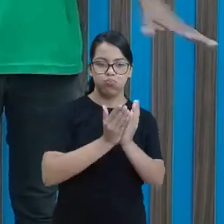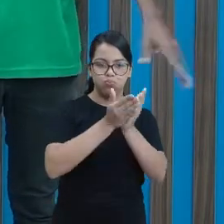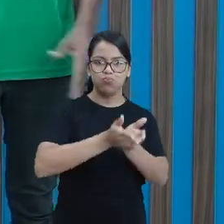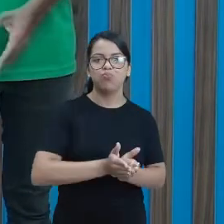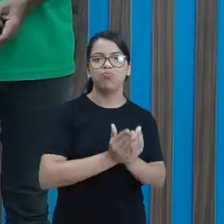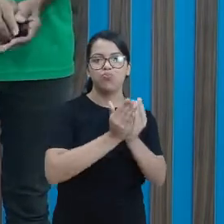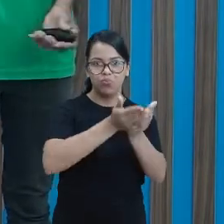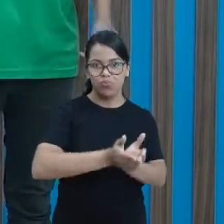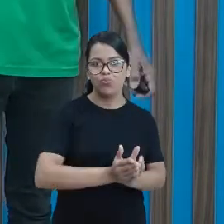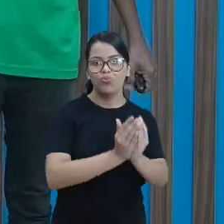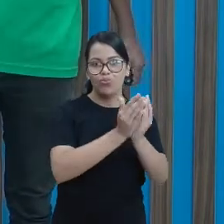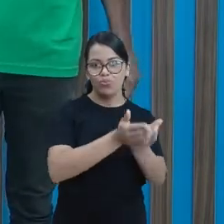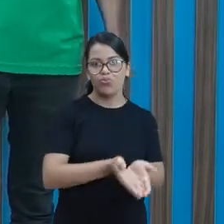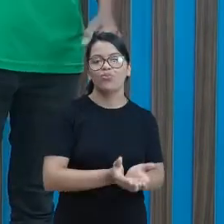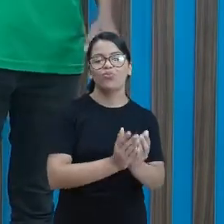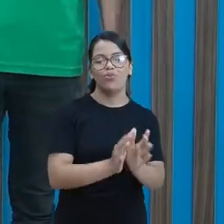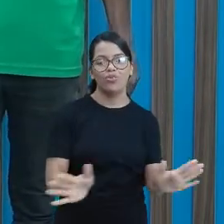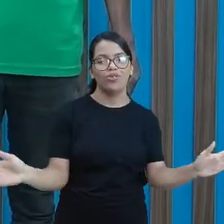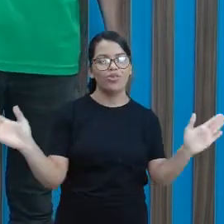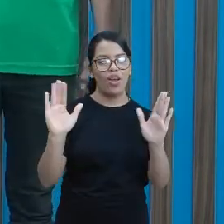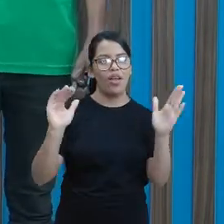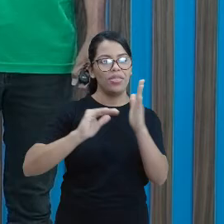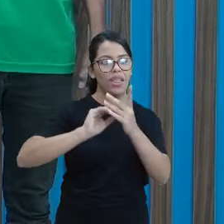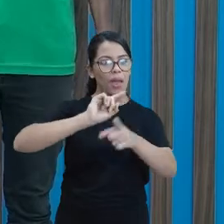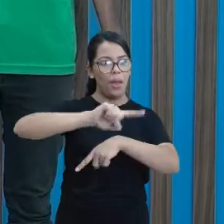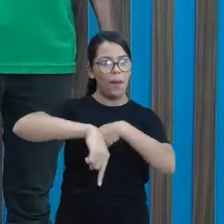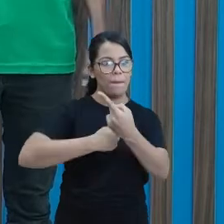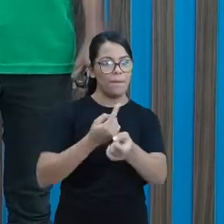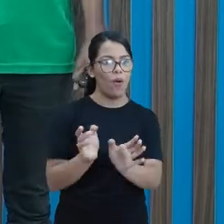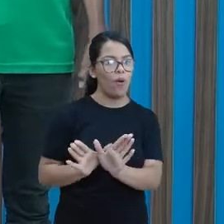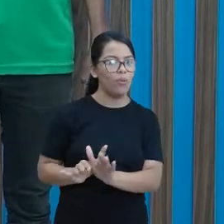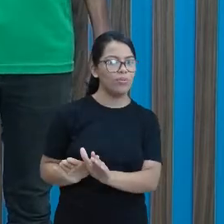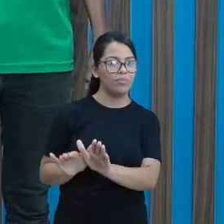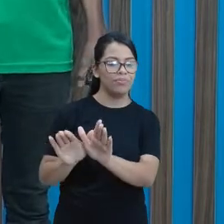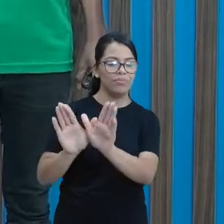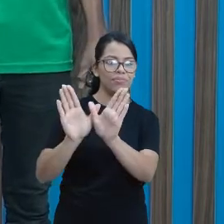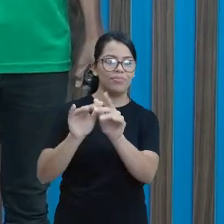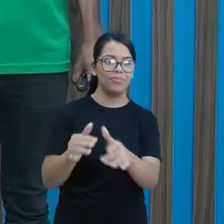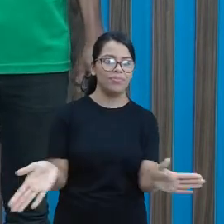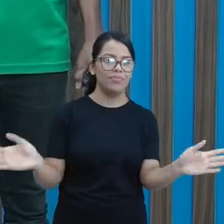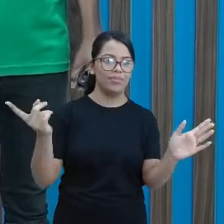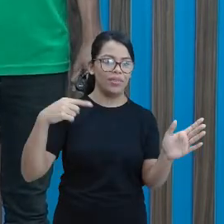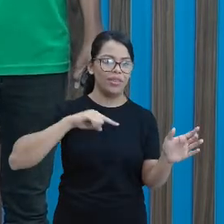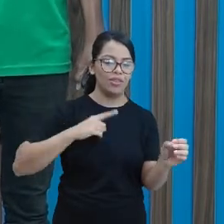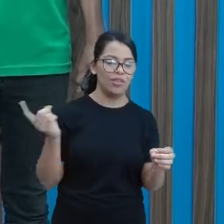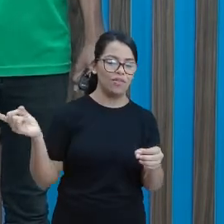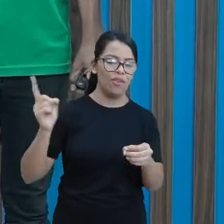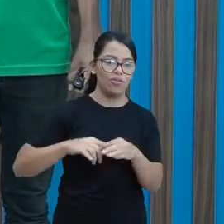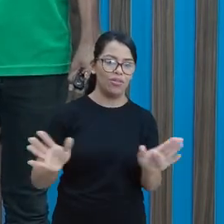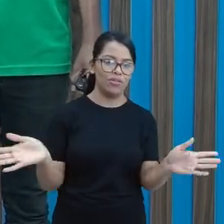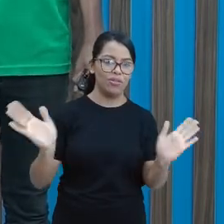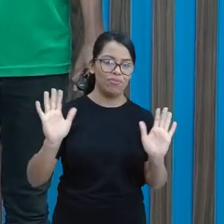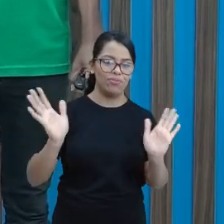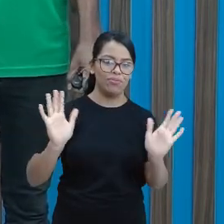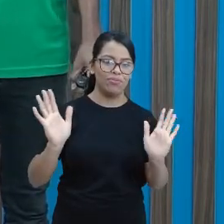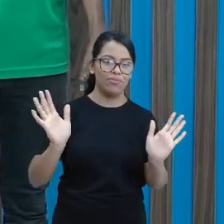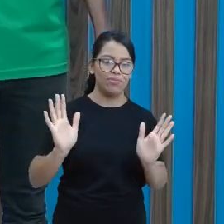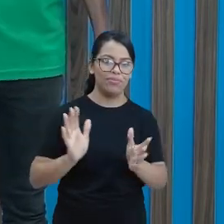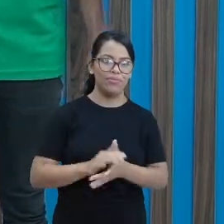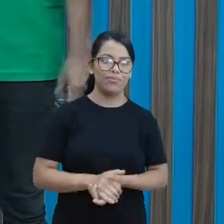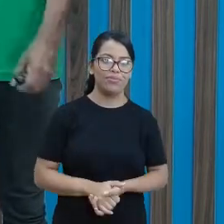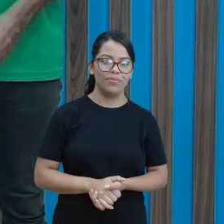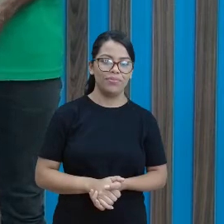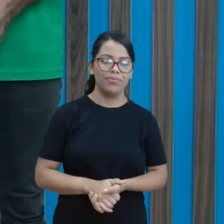grandes navegações. Até a próxima, borboletas. A gente volta. Até a próxima.